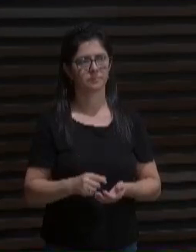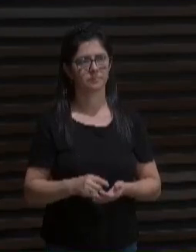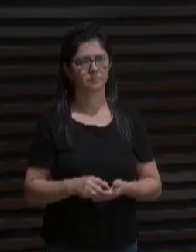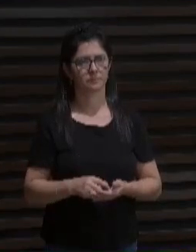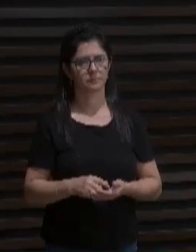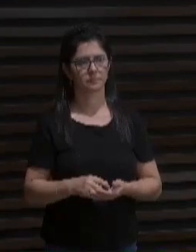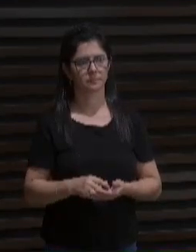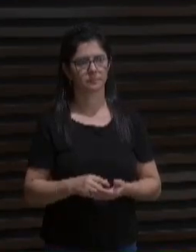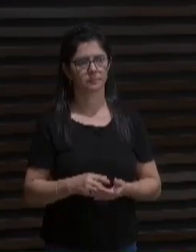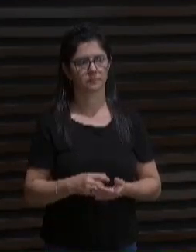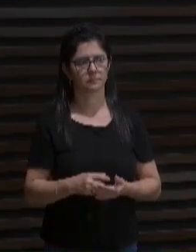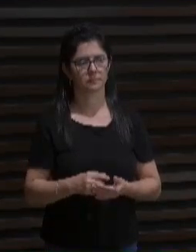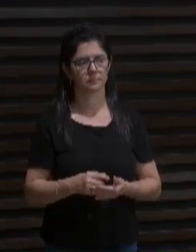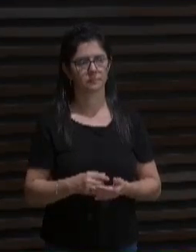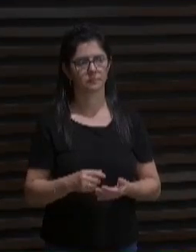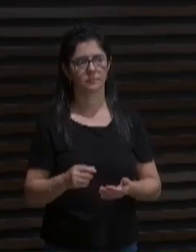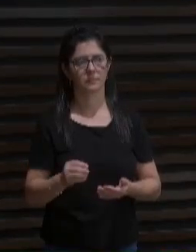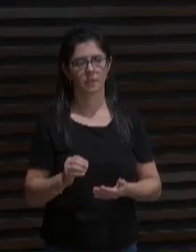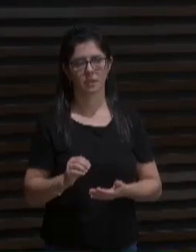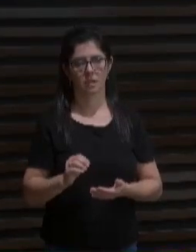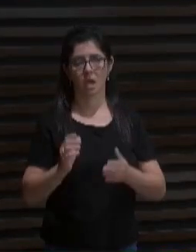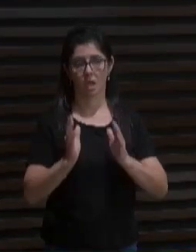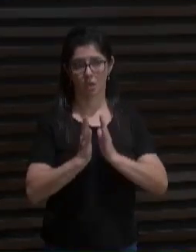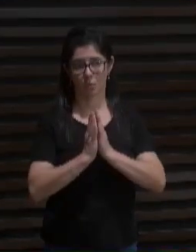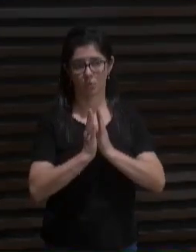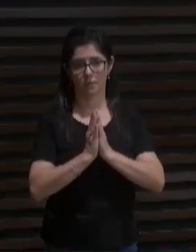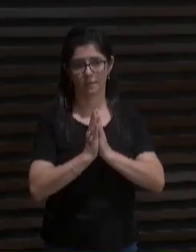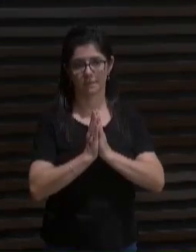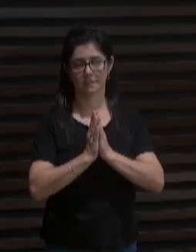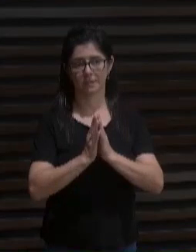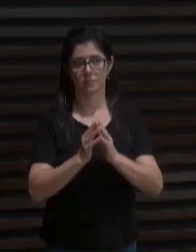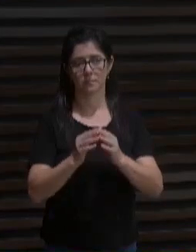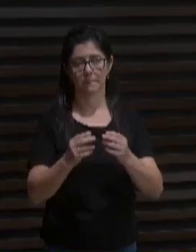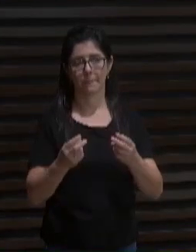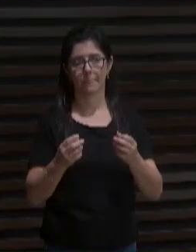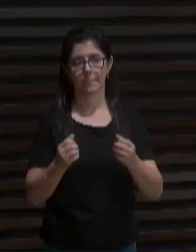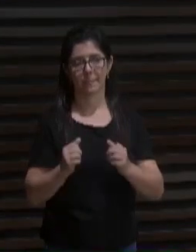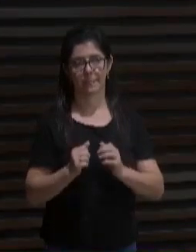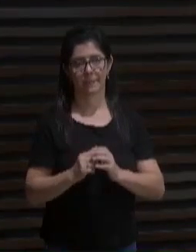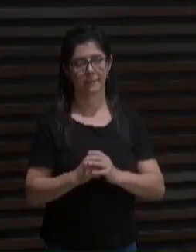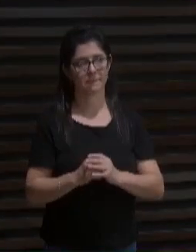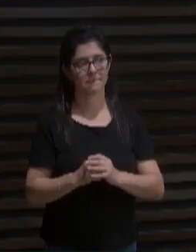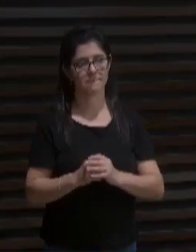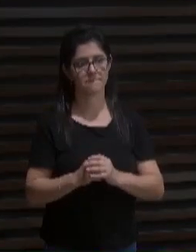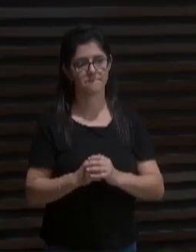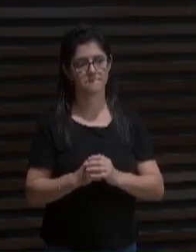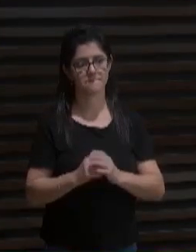O intercessor é um. Era grande. Mas pode botar no. Eu tenho ele